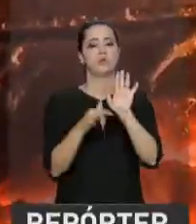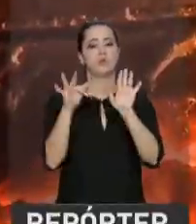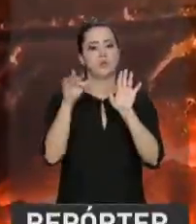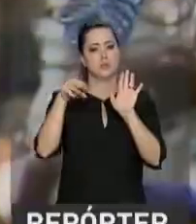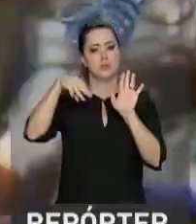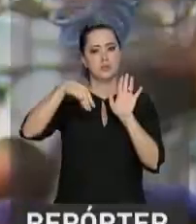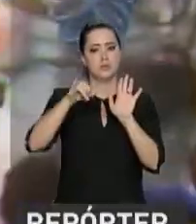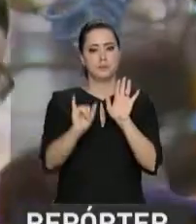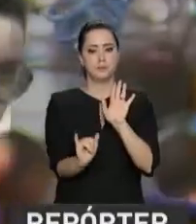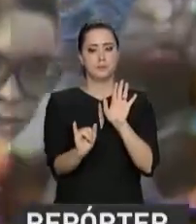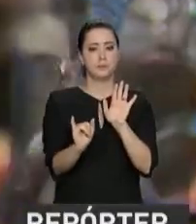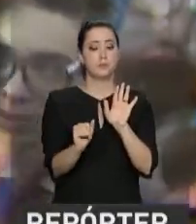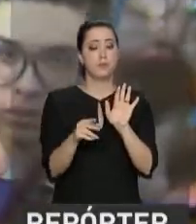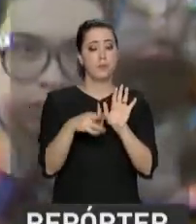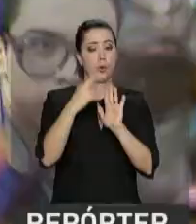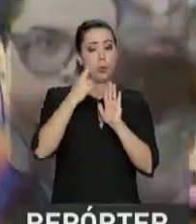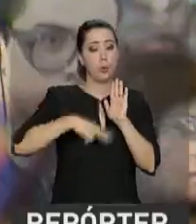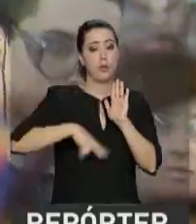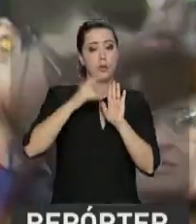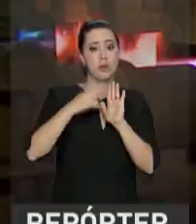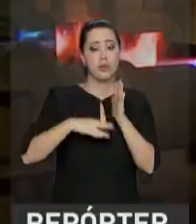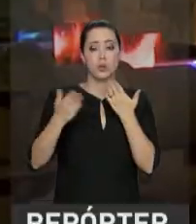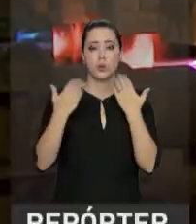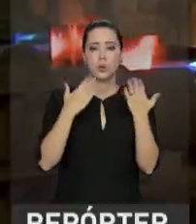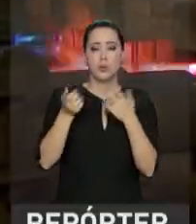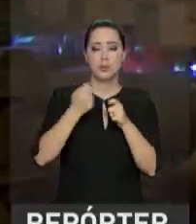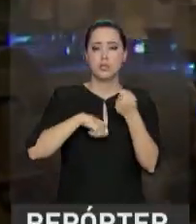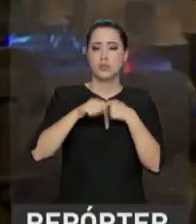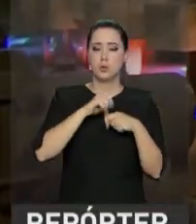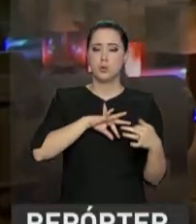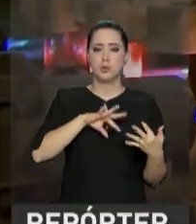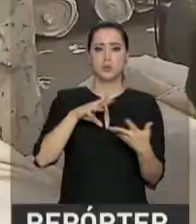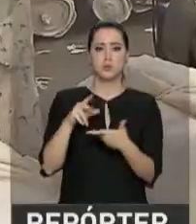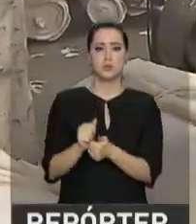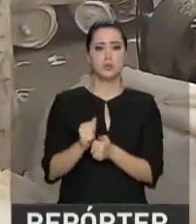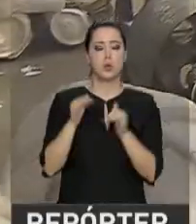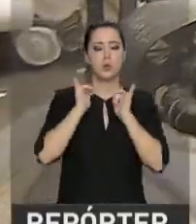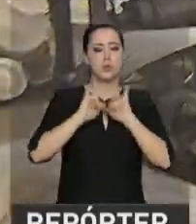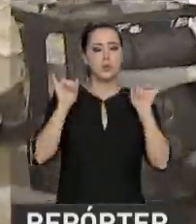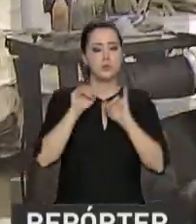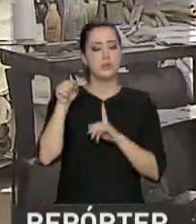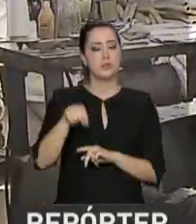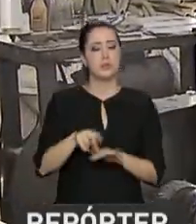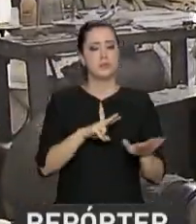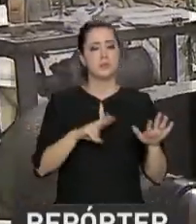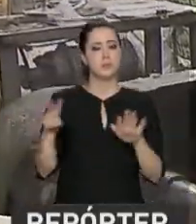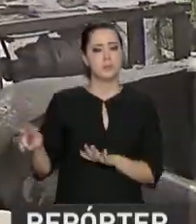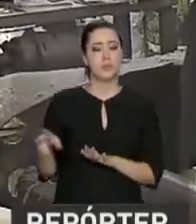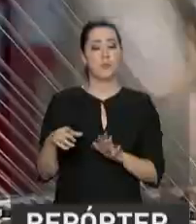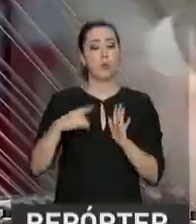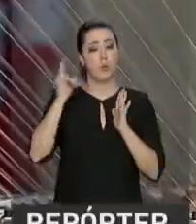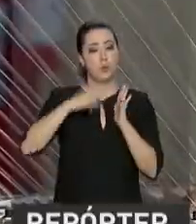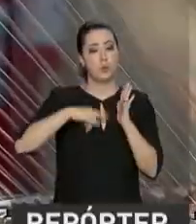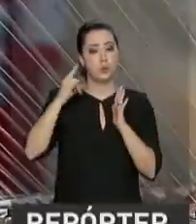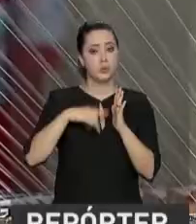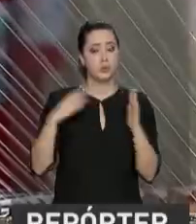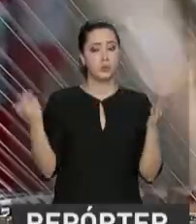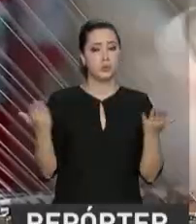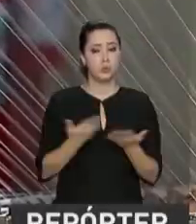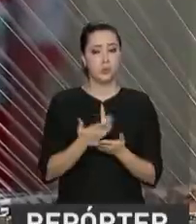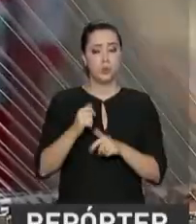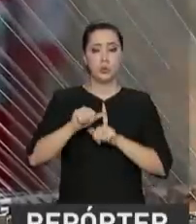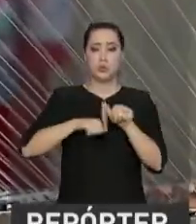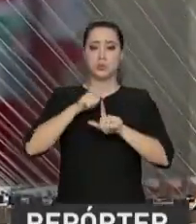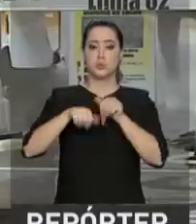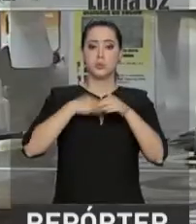internacional no relatório panorama da economia global divulgado nesta semana o documento atualizou a previsão